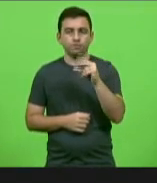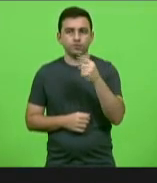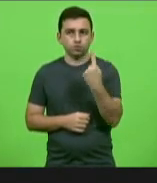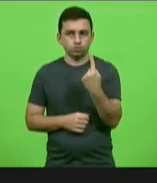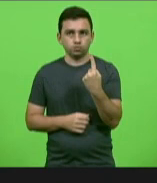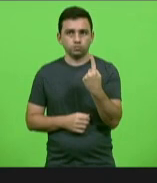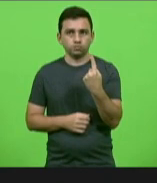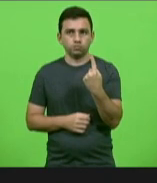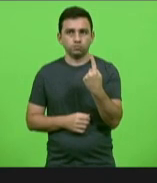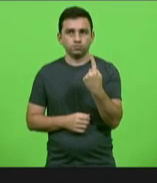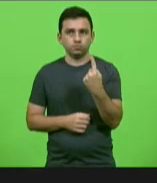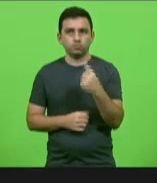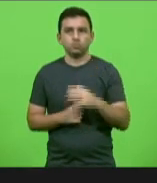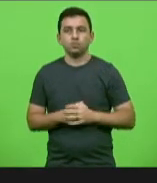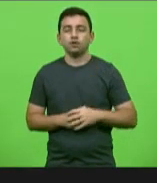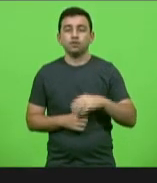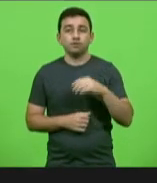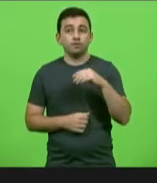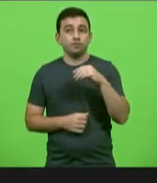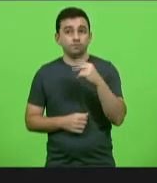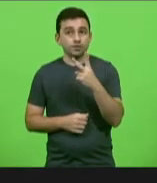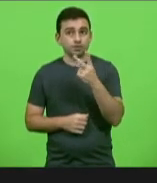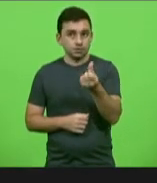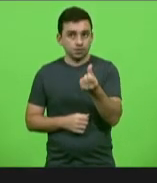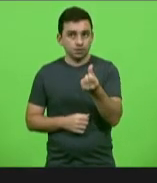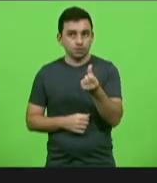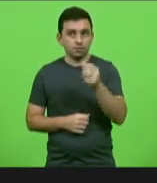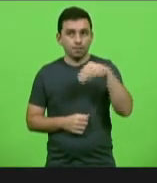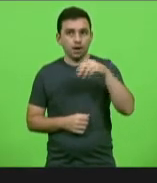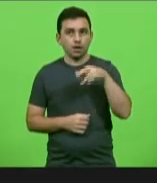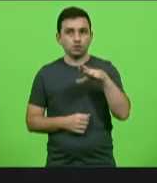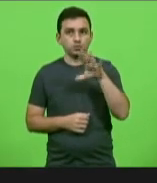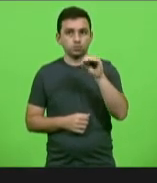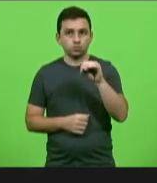2021. 26 de março de